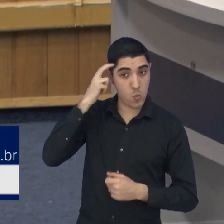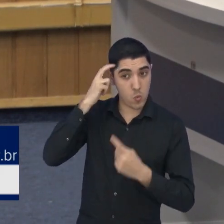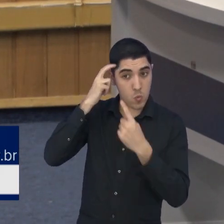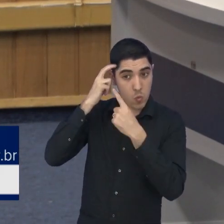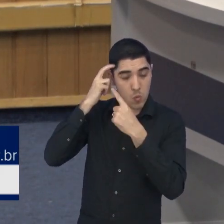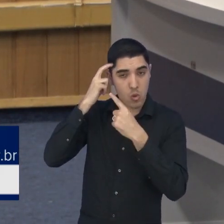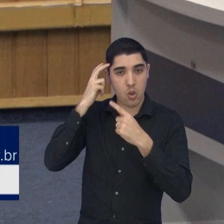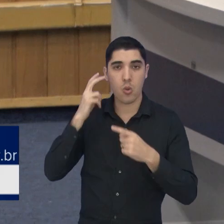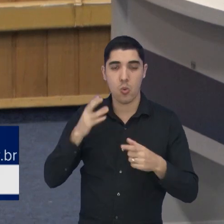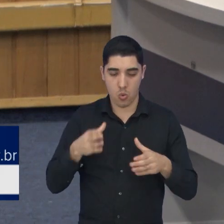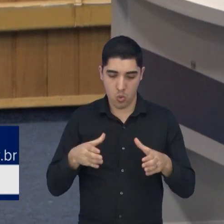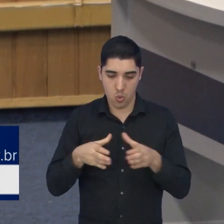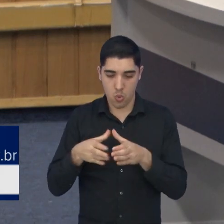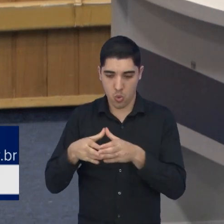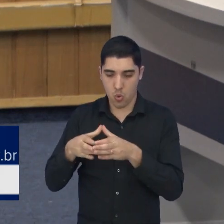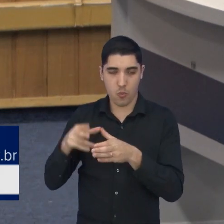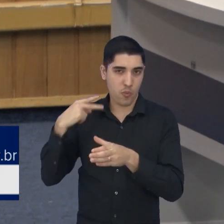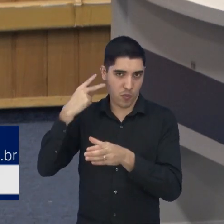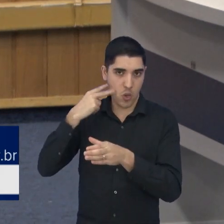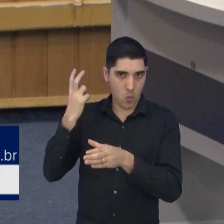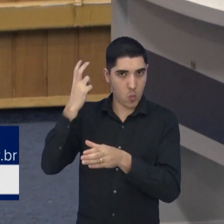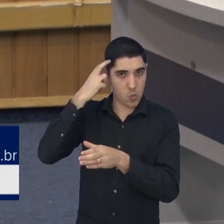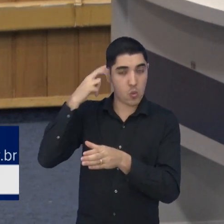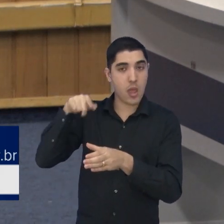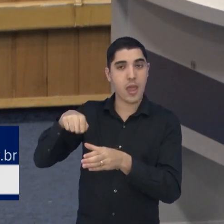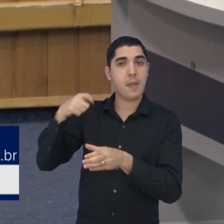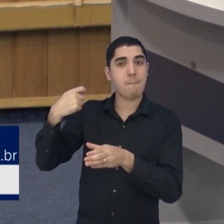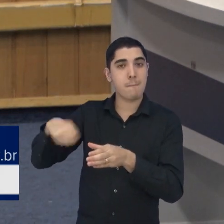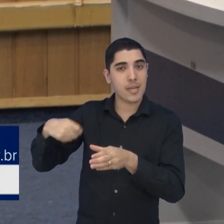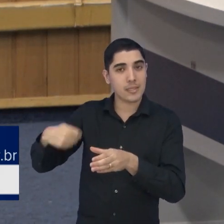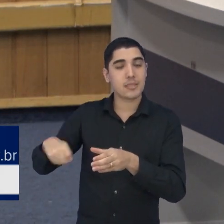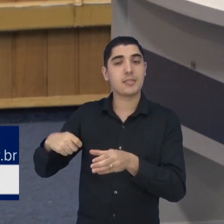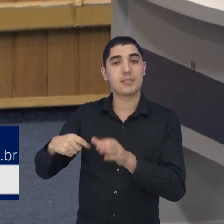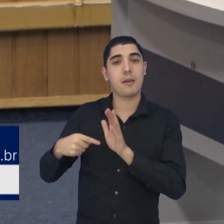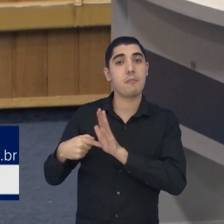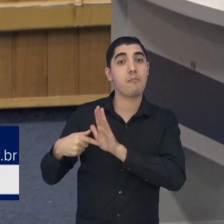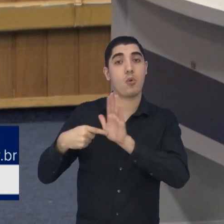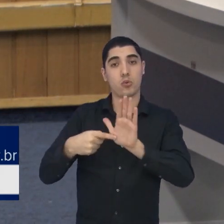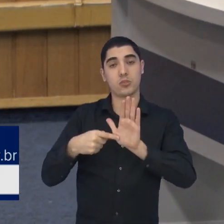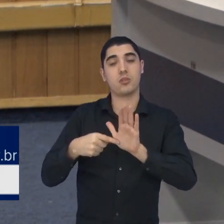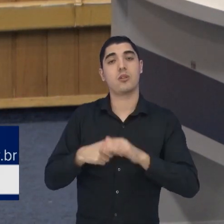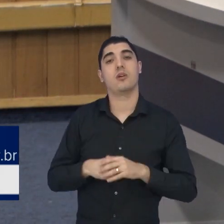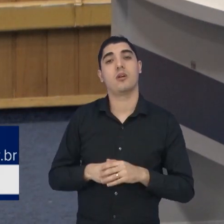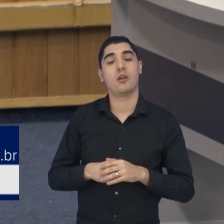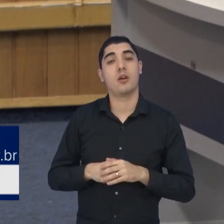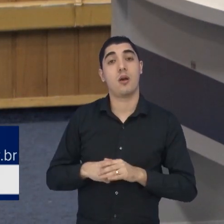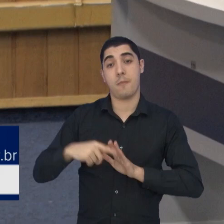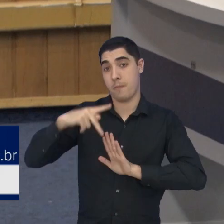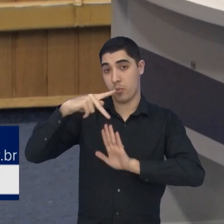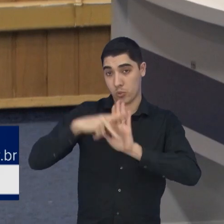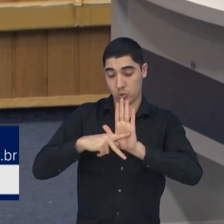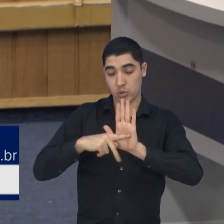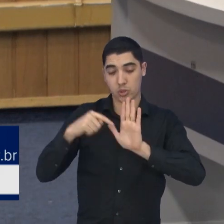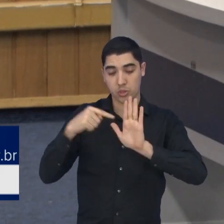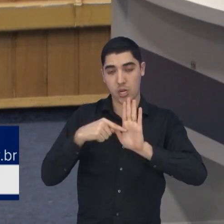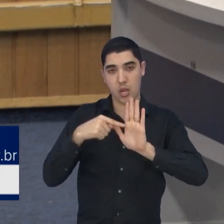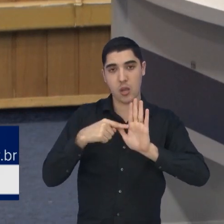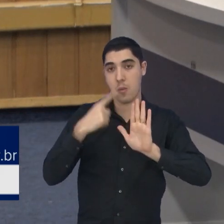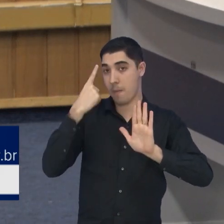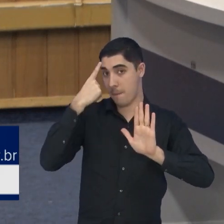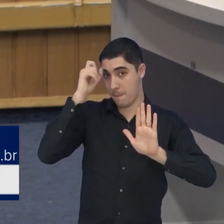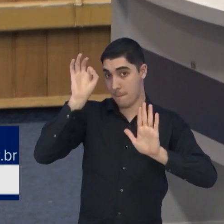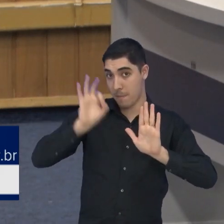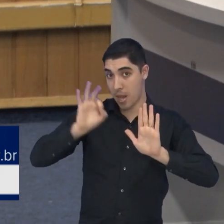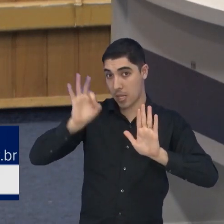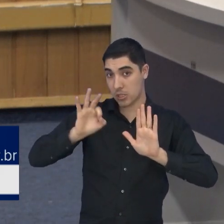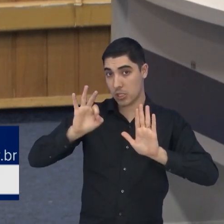Conselho da Cultura, ela tem que apresentar sempre um projeto, um planejamento de